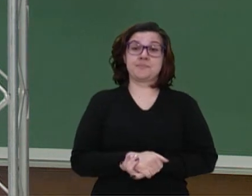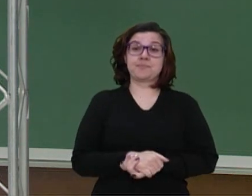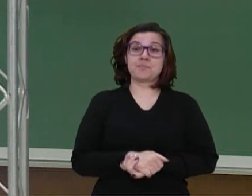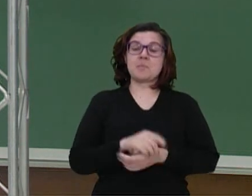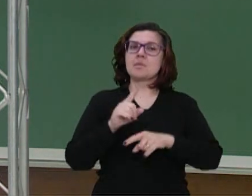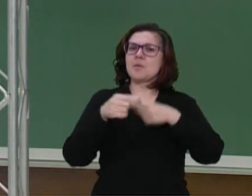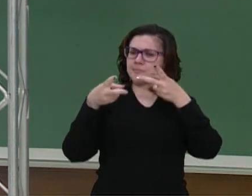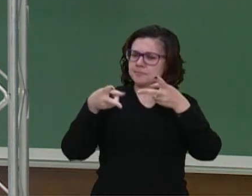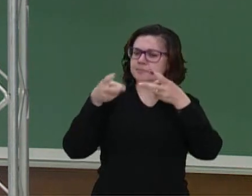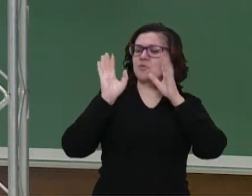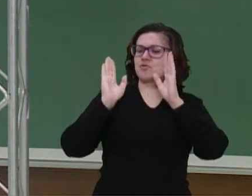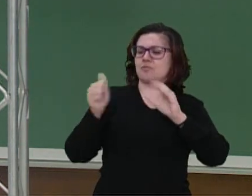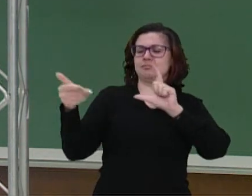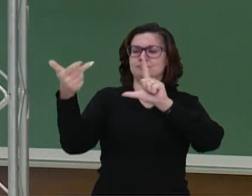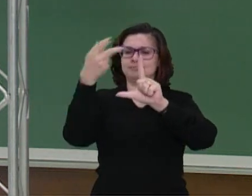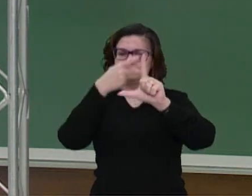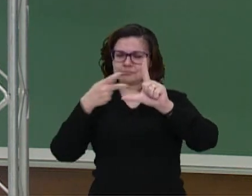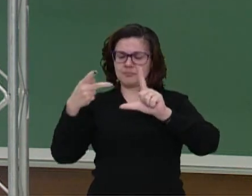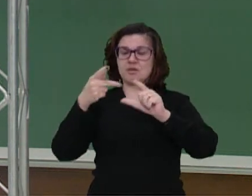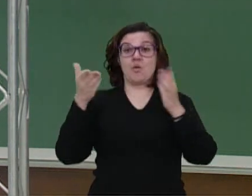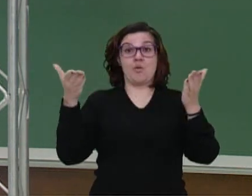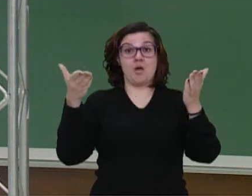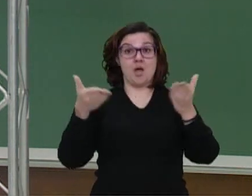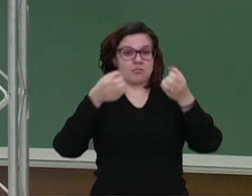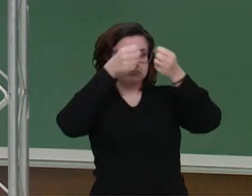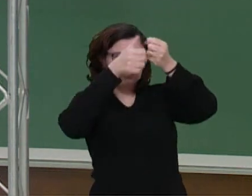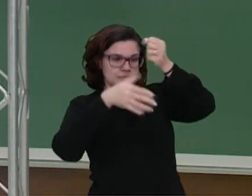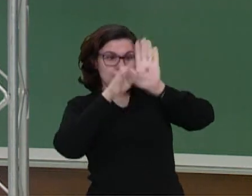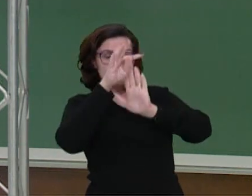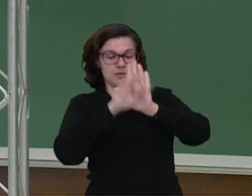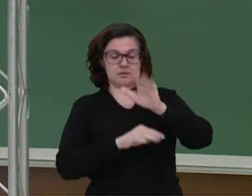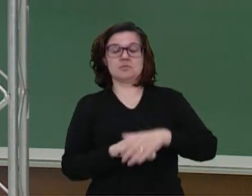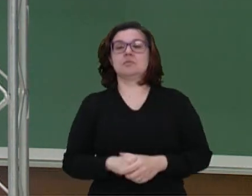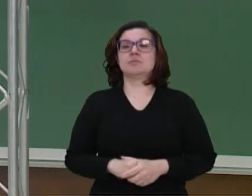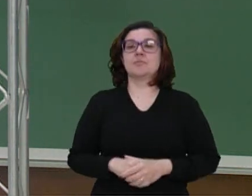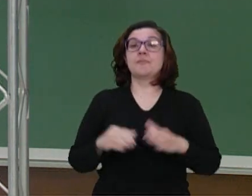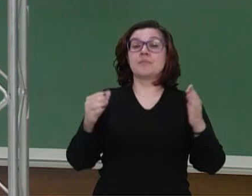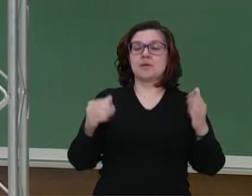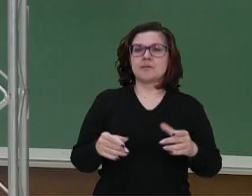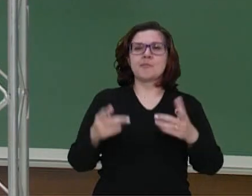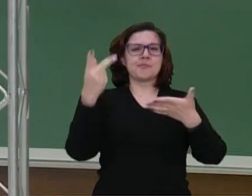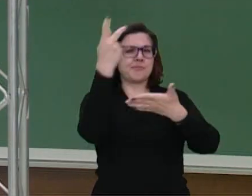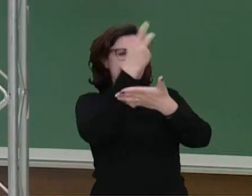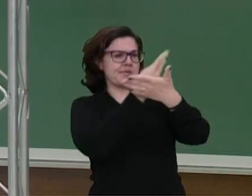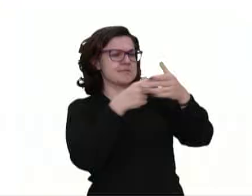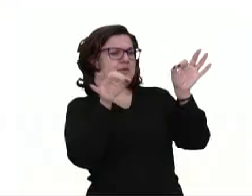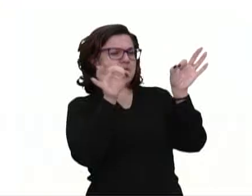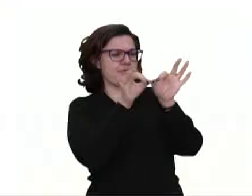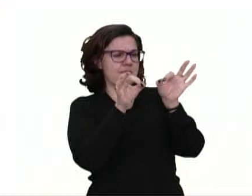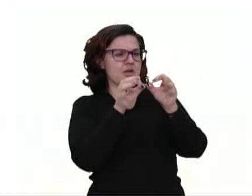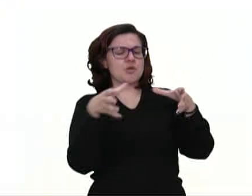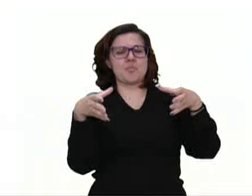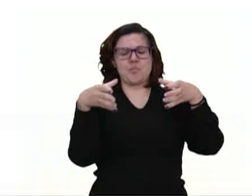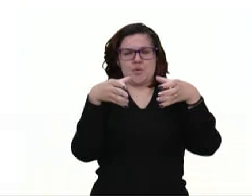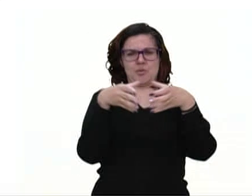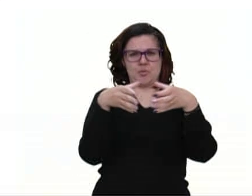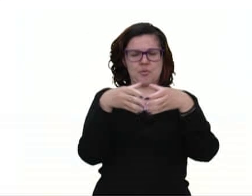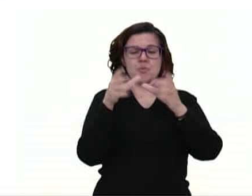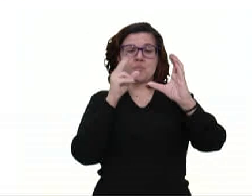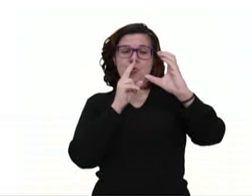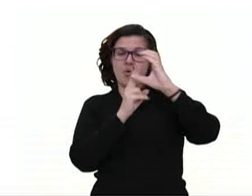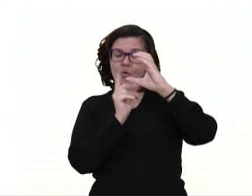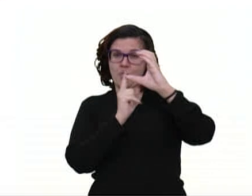de analisar a imagem, você veja aquilo que é pedido. Elaborado pelos partidários da Revolução Constitucionalista de 1930,